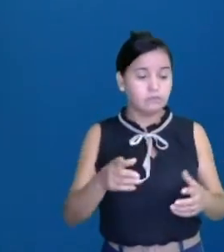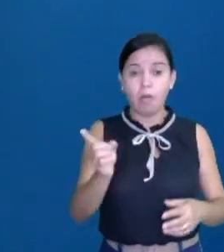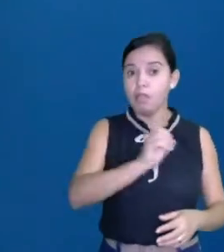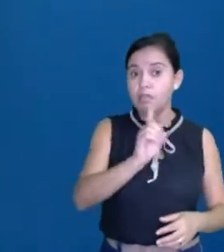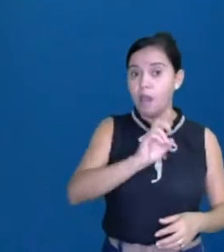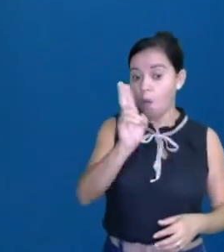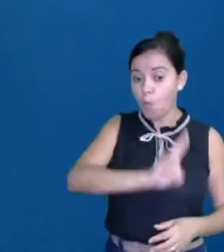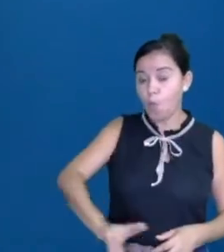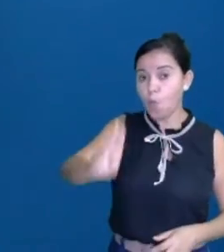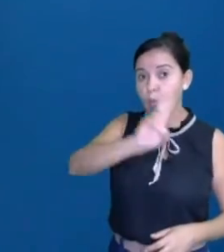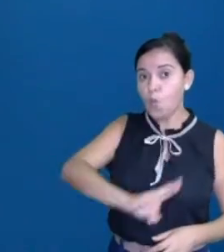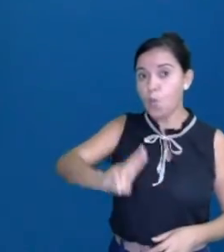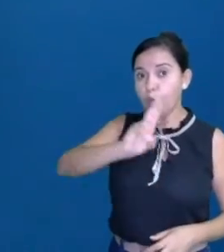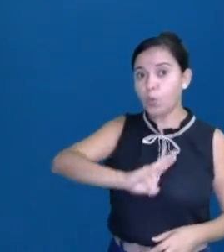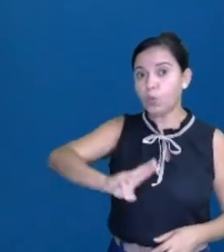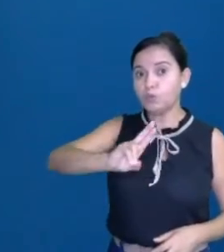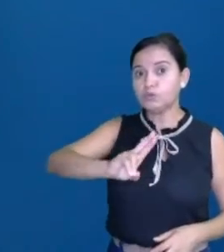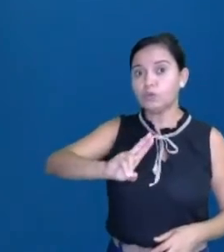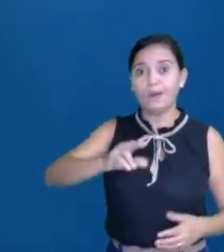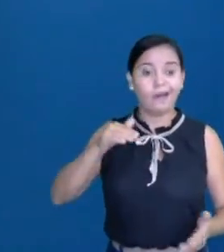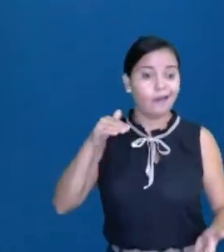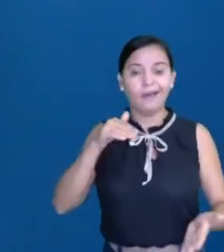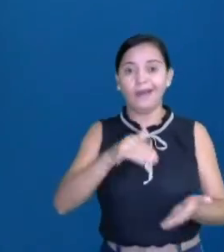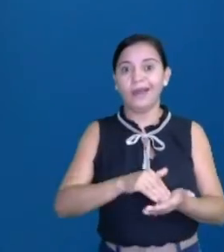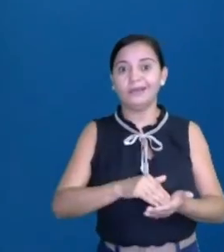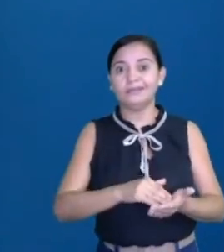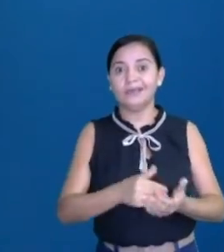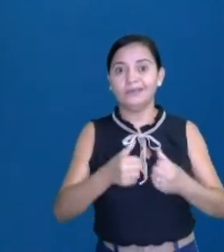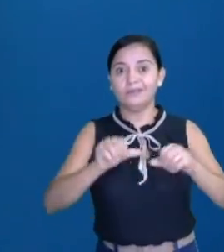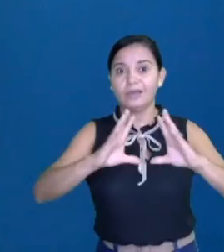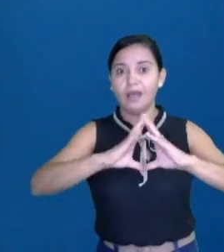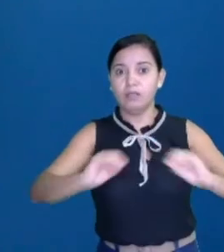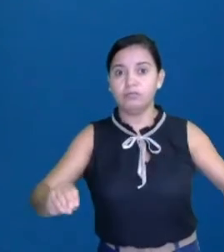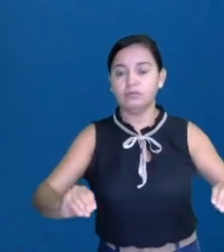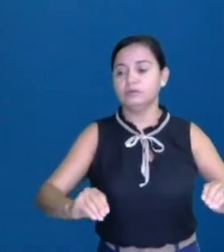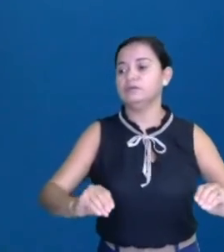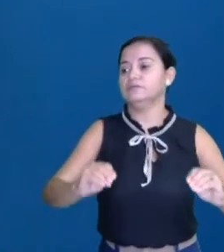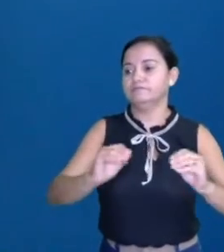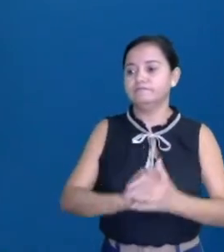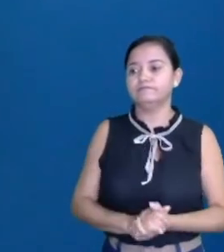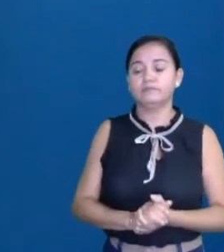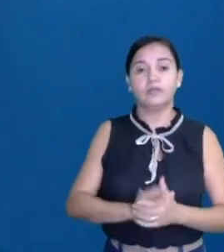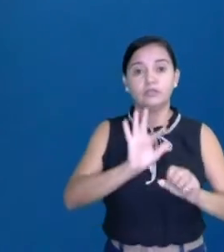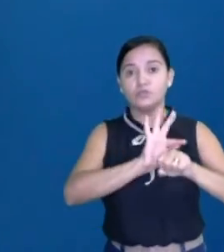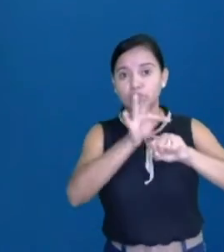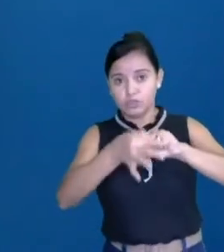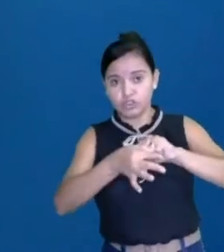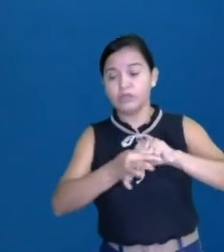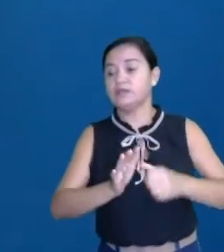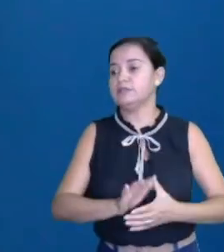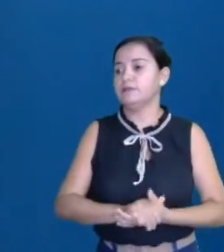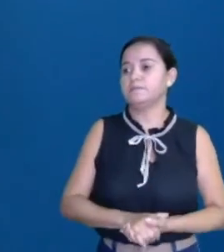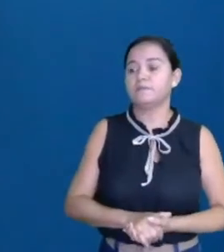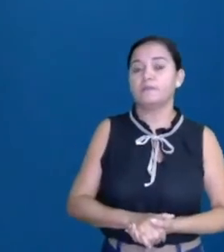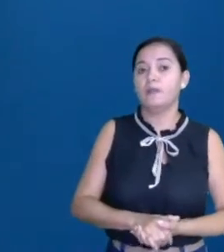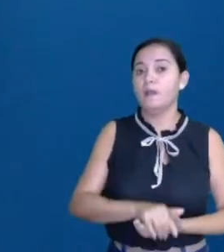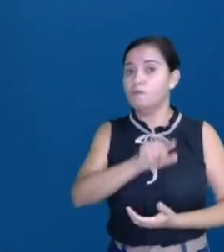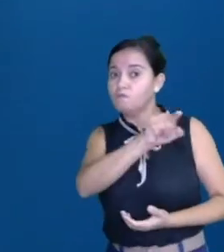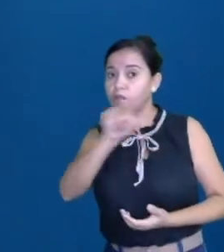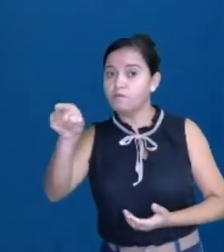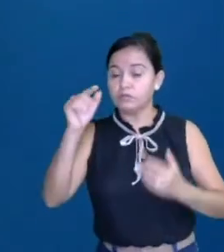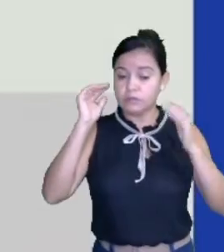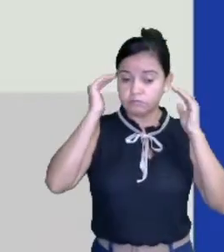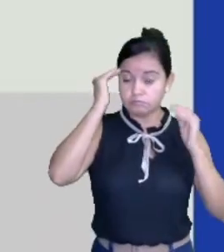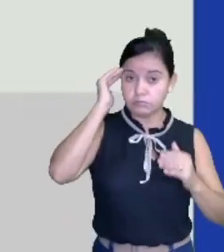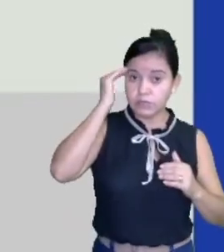e a diminuição gradativa até zerar o uso dos chamados CF6. Então, esses dois painéis, esses dois panoramas, só para vocês